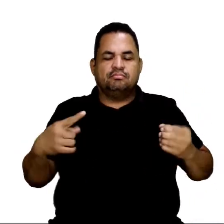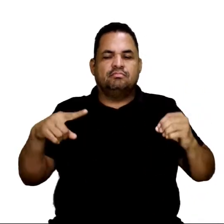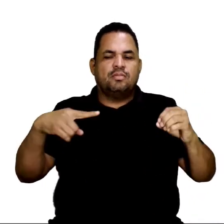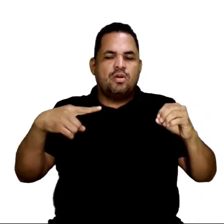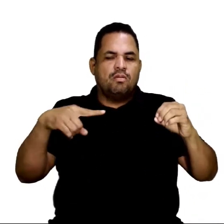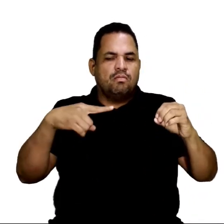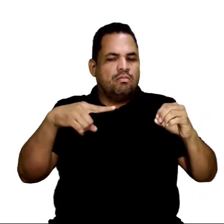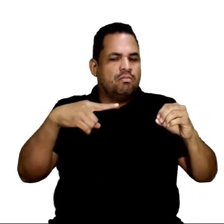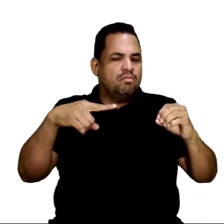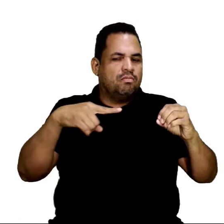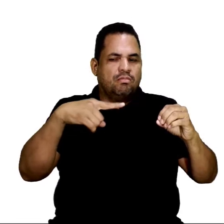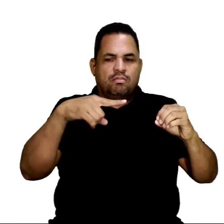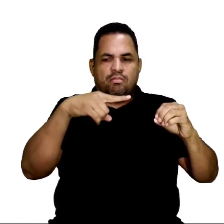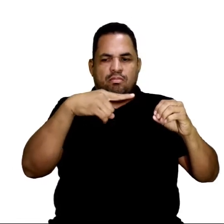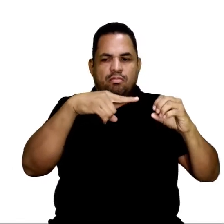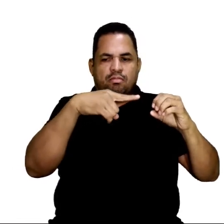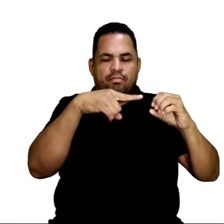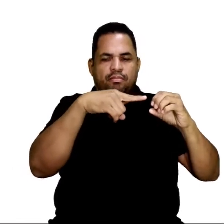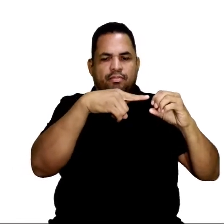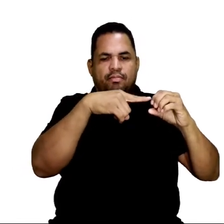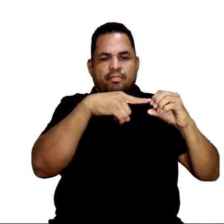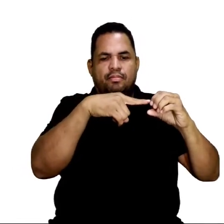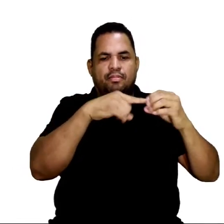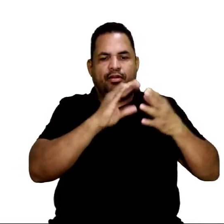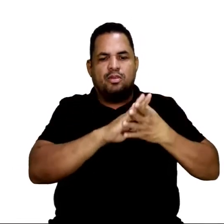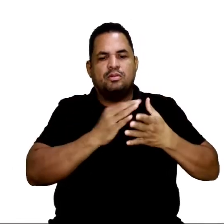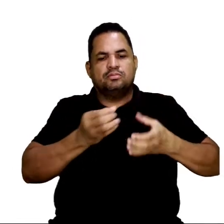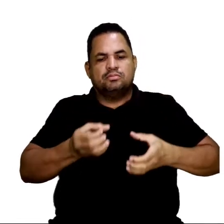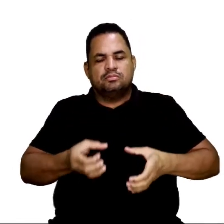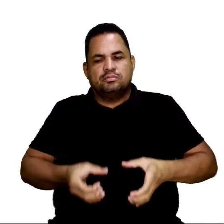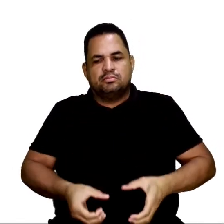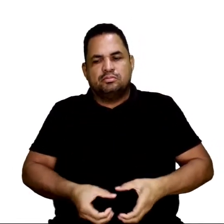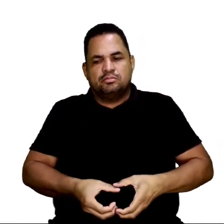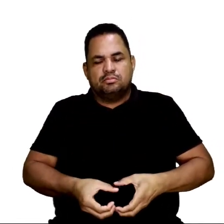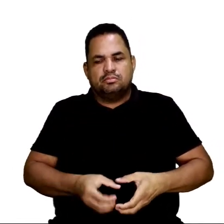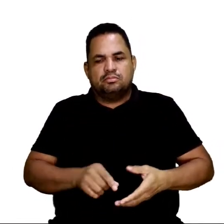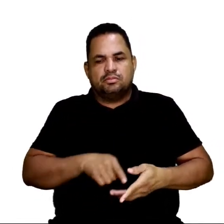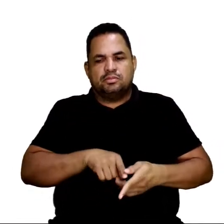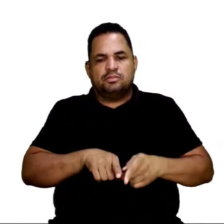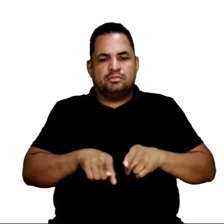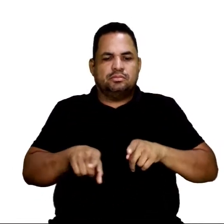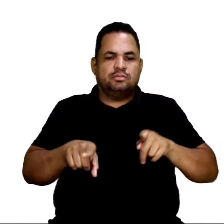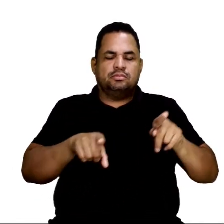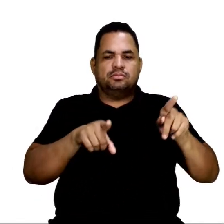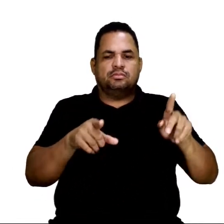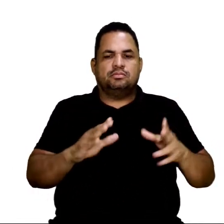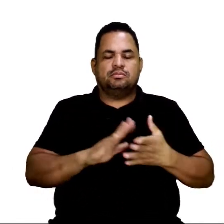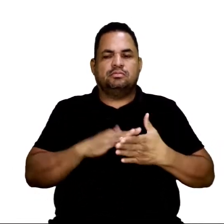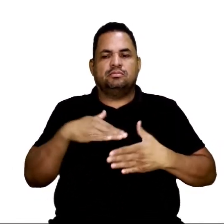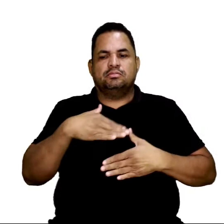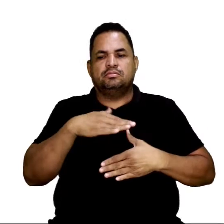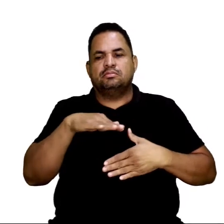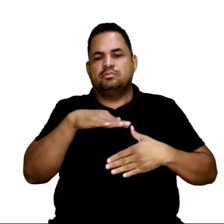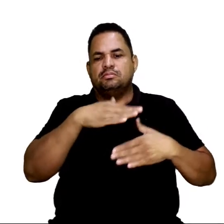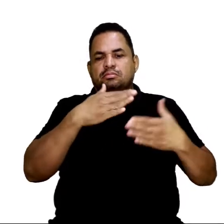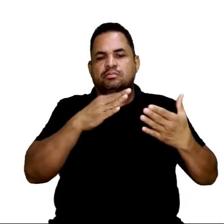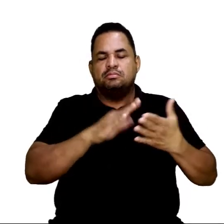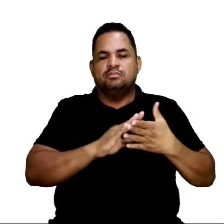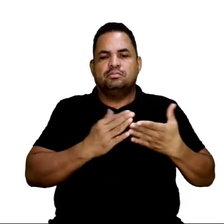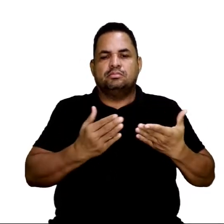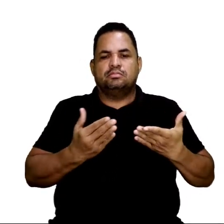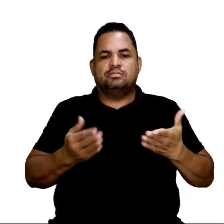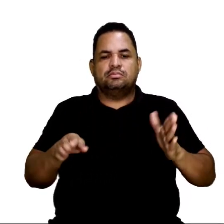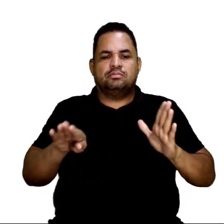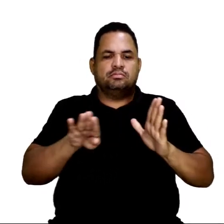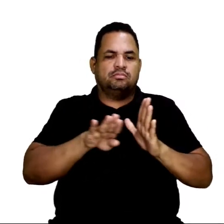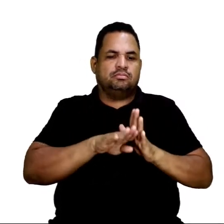aquele percurso lá nos testículos, saindo dos túbulos seminíferos, passando pelos canais deferentes, chegando